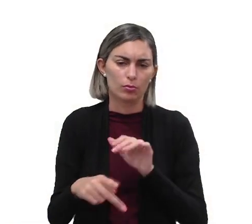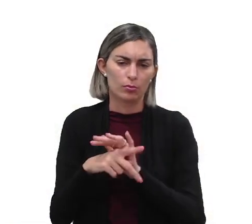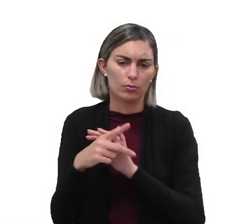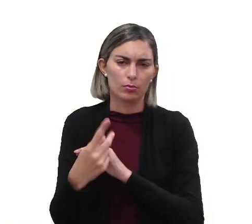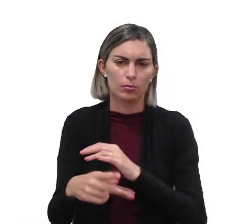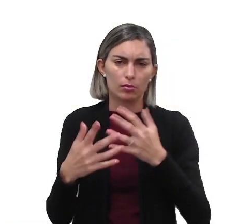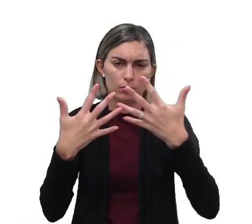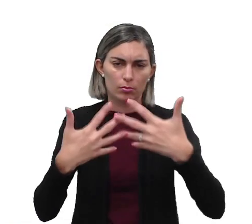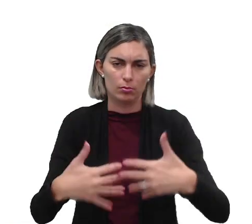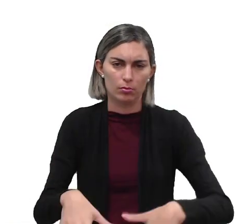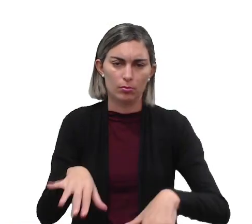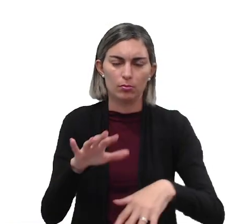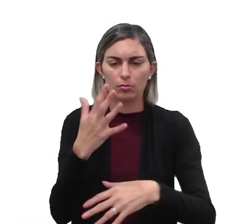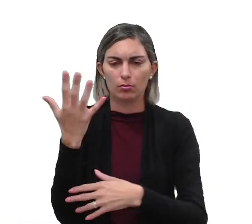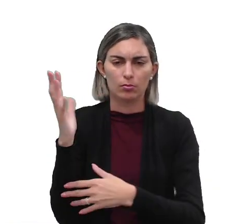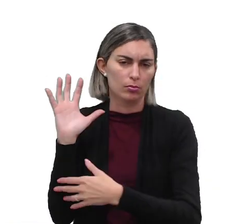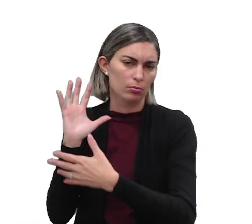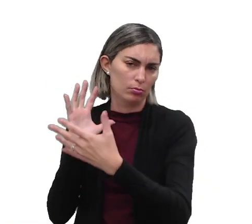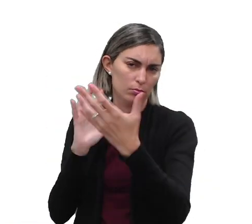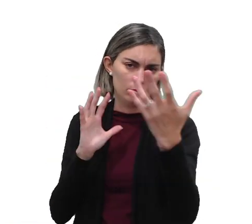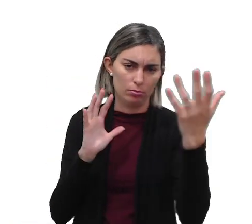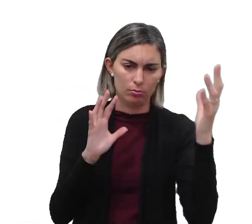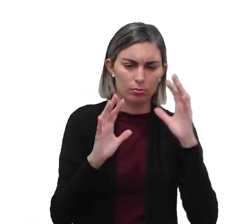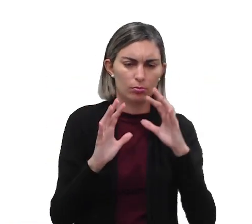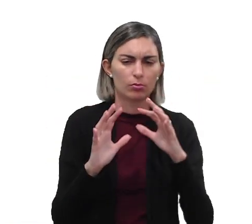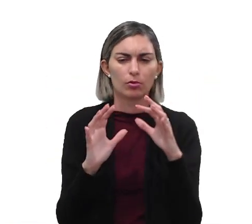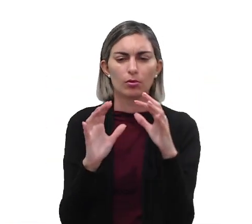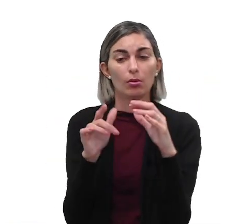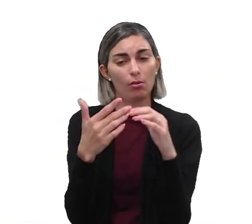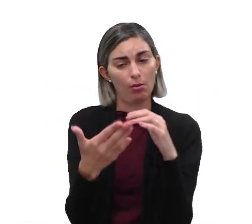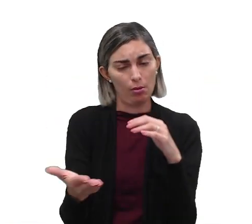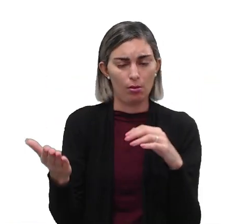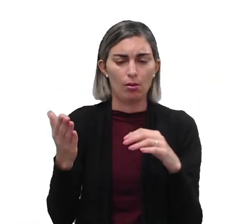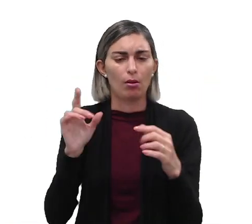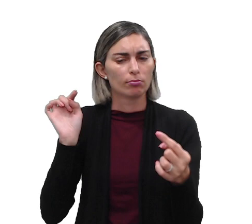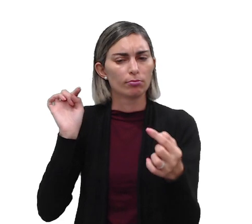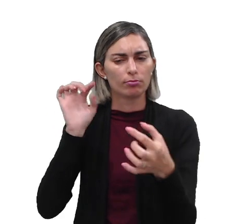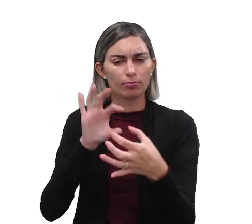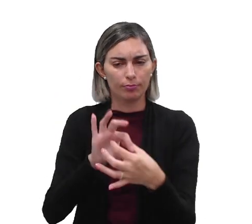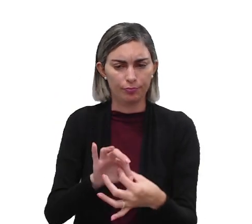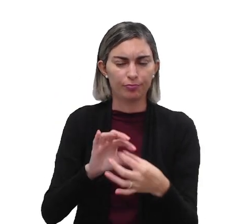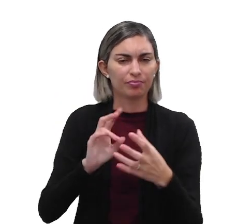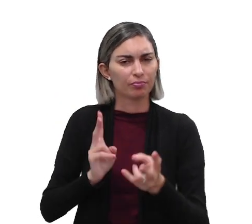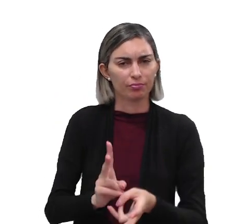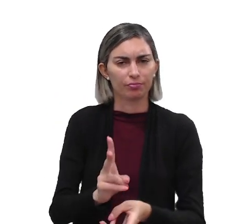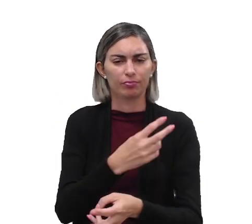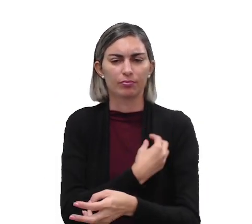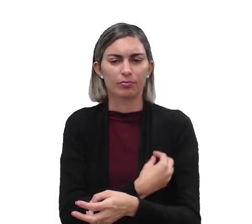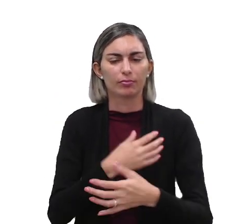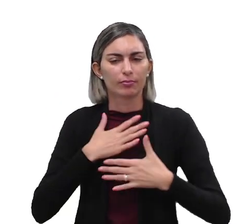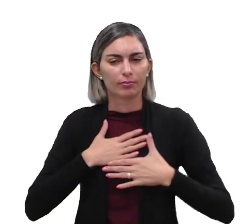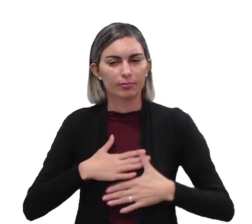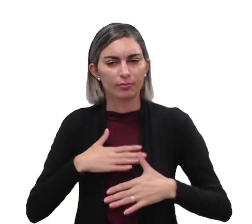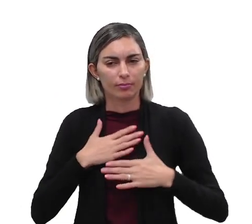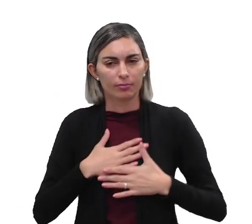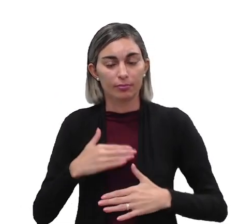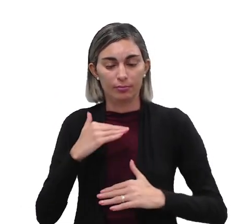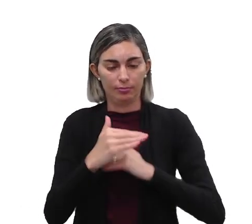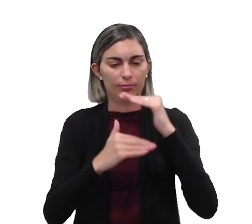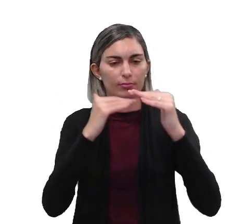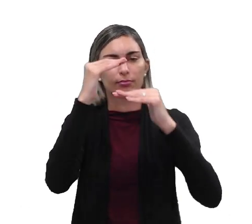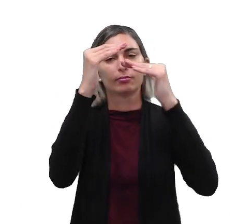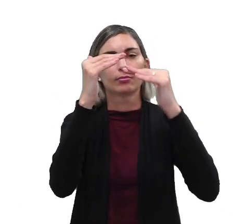da natureza, né, porque vem através das conchas, e isso os torna ligados à vitalidade, calmaria e